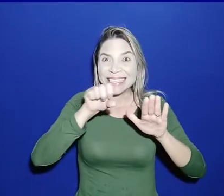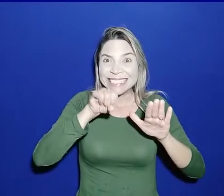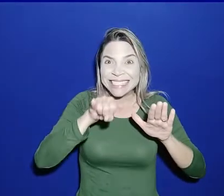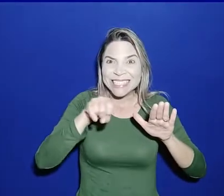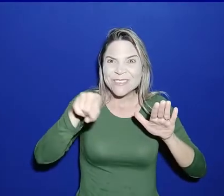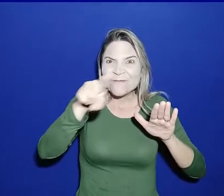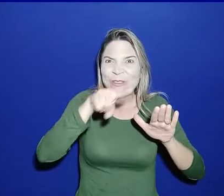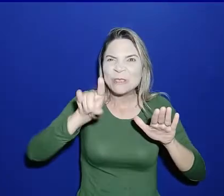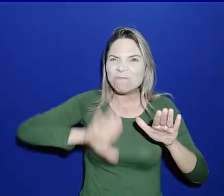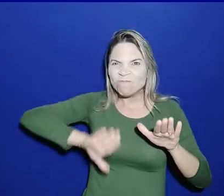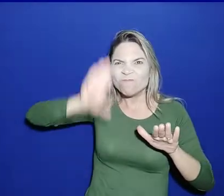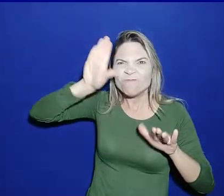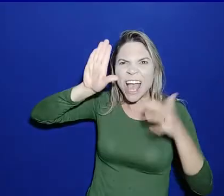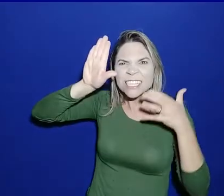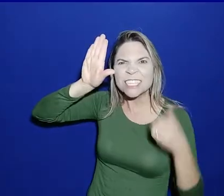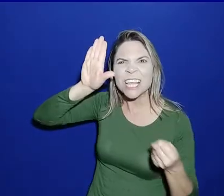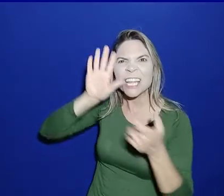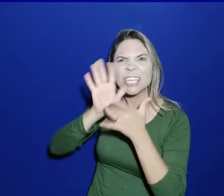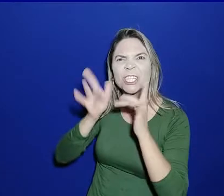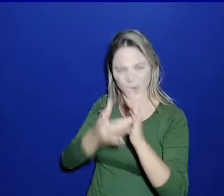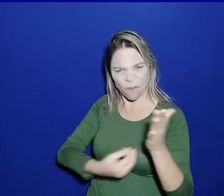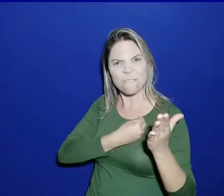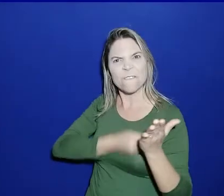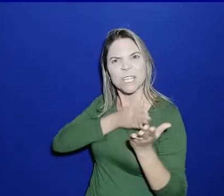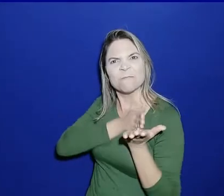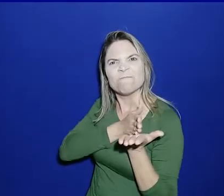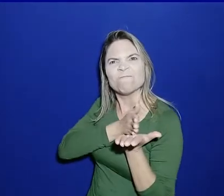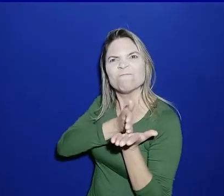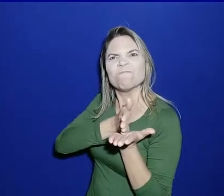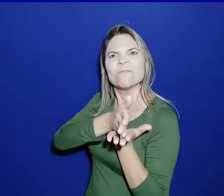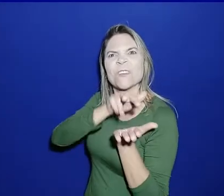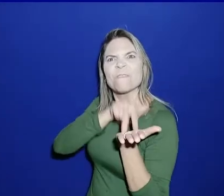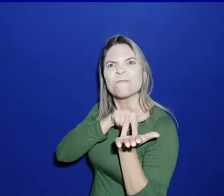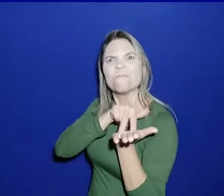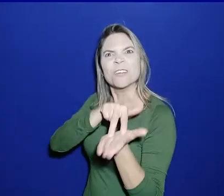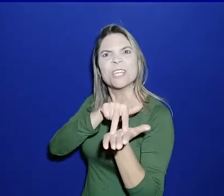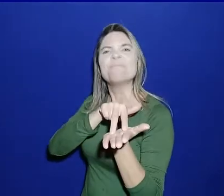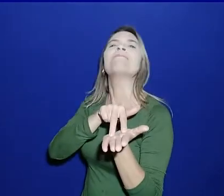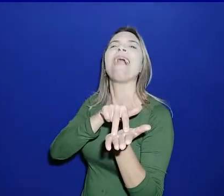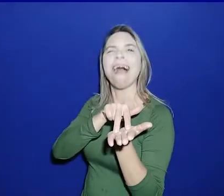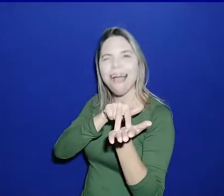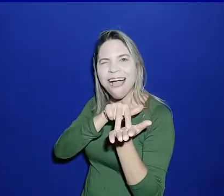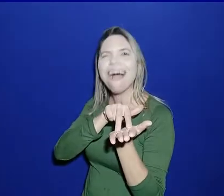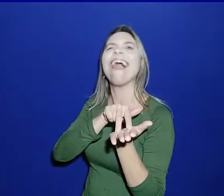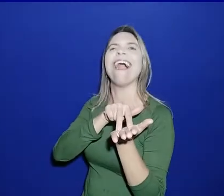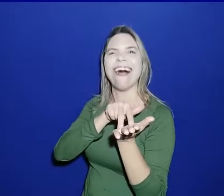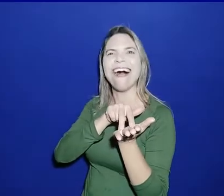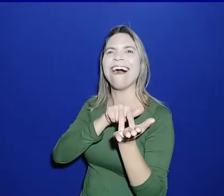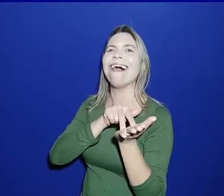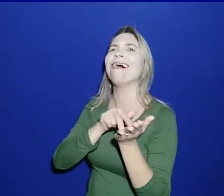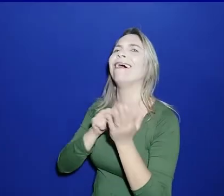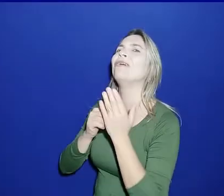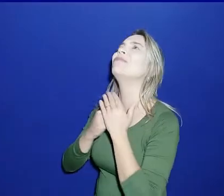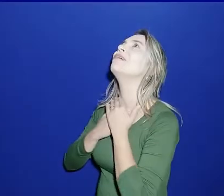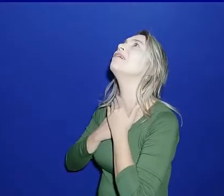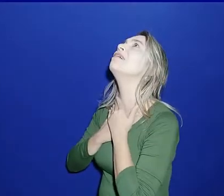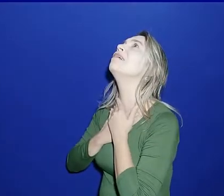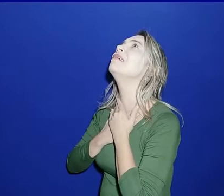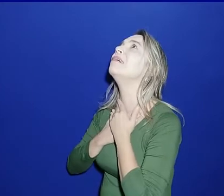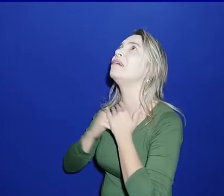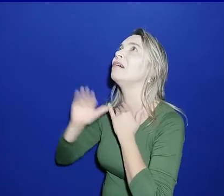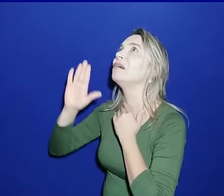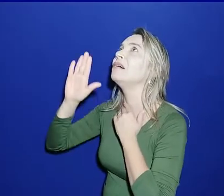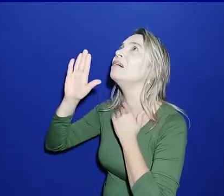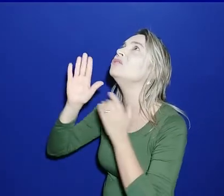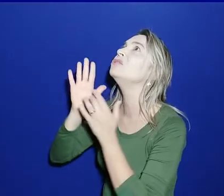Salvador, esse será diante do Pai confessado por Jesus, que dirá ao Senhor: ó Pai amado, este é